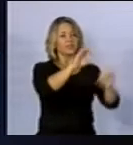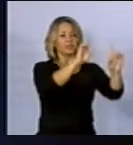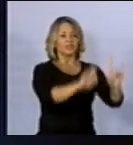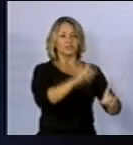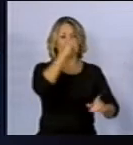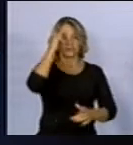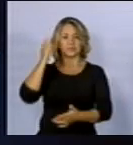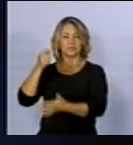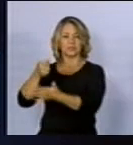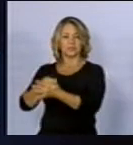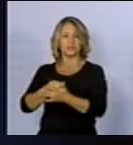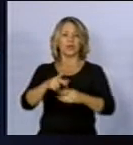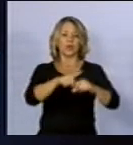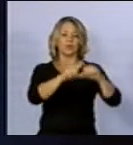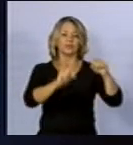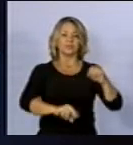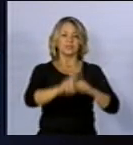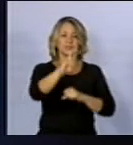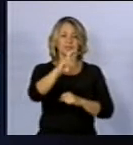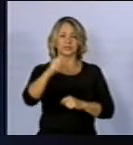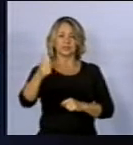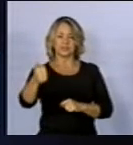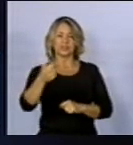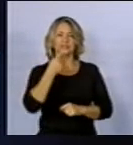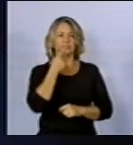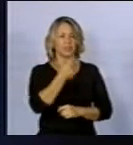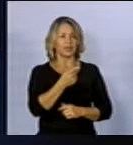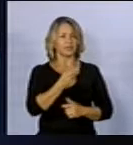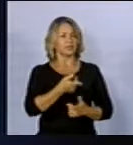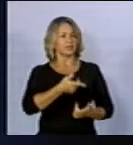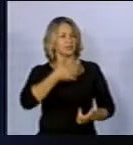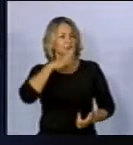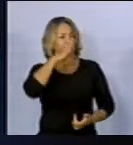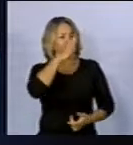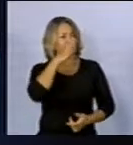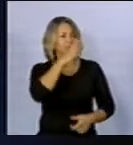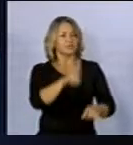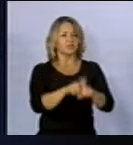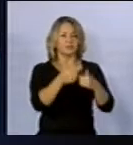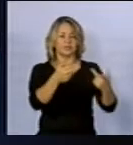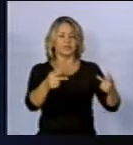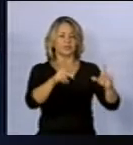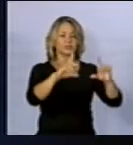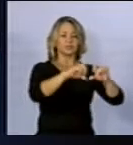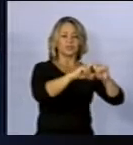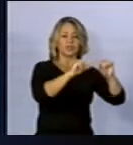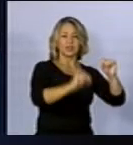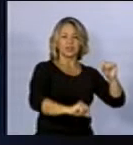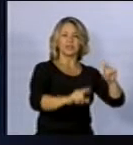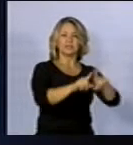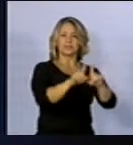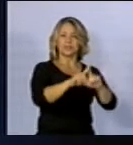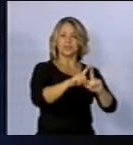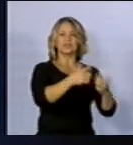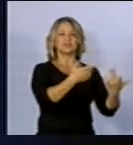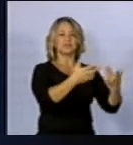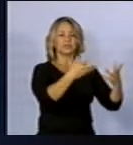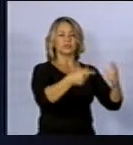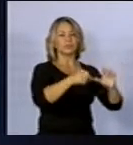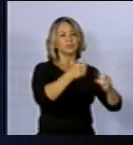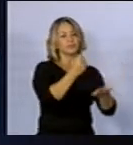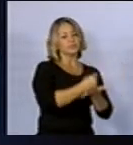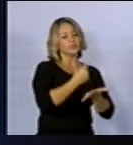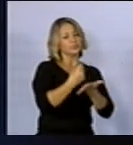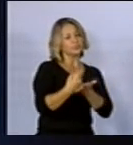51 considera abuso justamente aquelas cláusulas e os contratos que levam a infringir ou possibilitem a